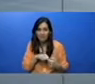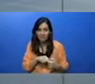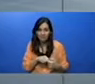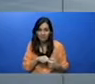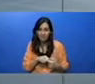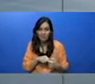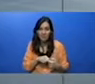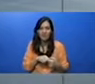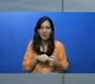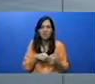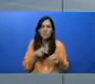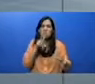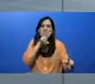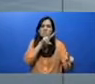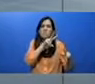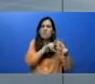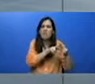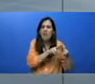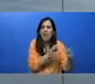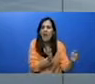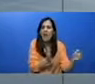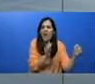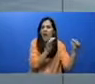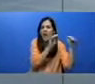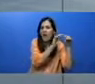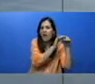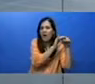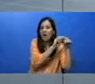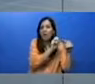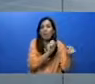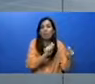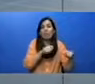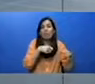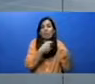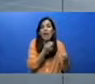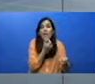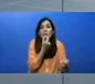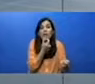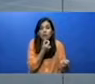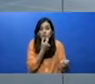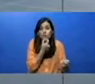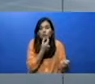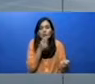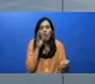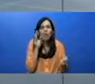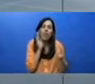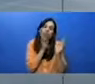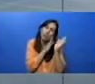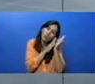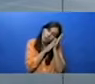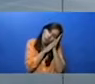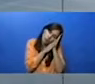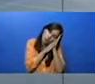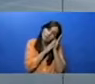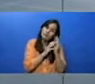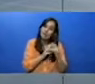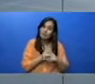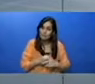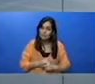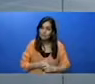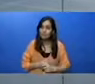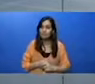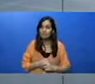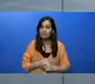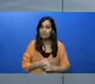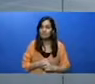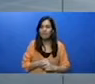em gaiolas pequenininhas. Muitos dão remédios para esses animais dormirem e não dar trabalho durante o trajeto